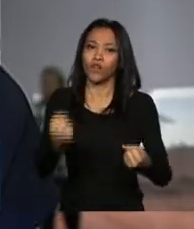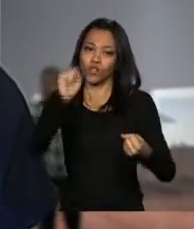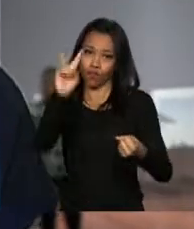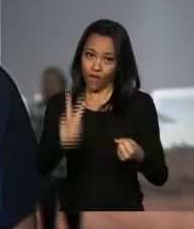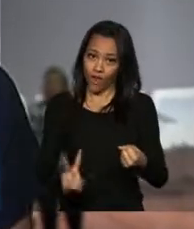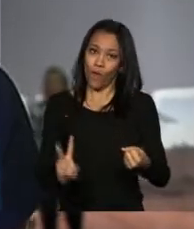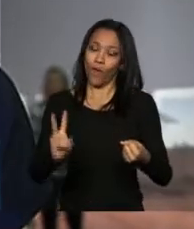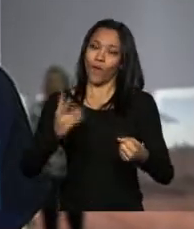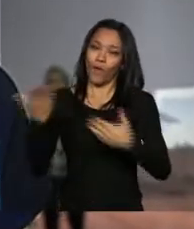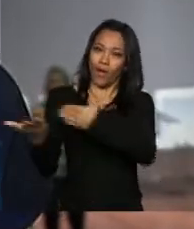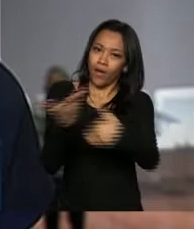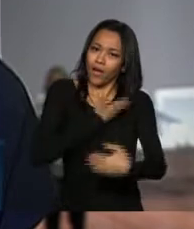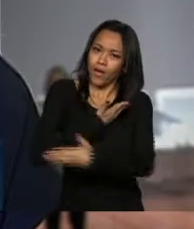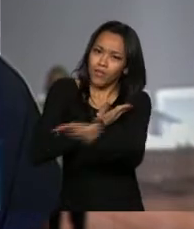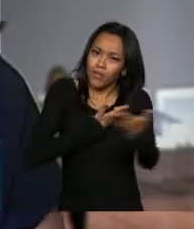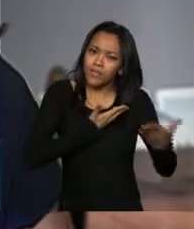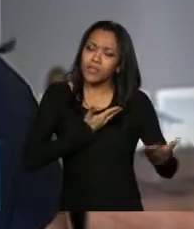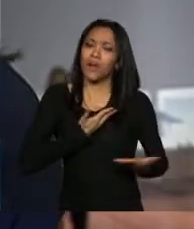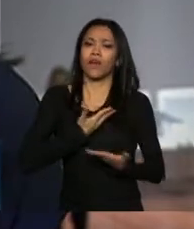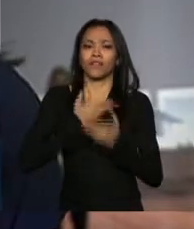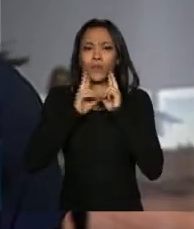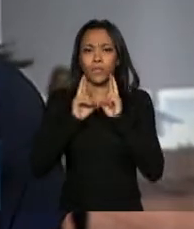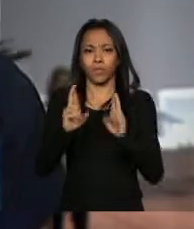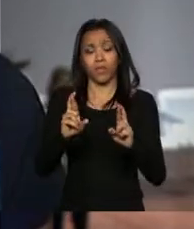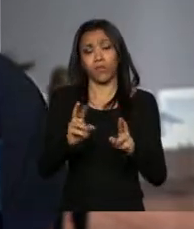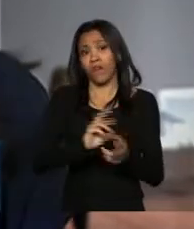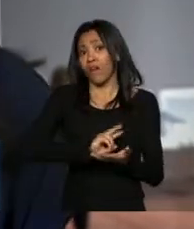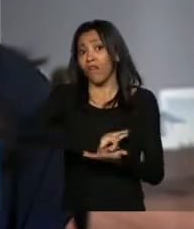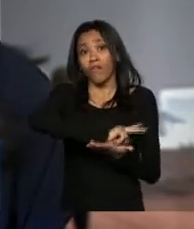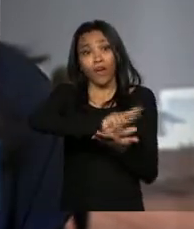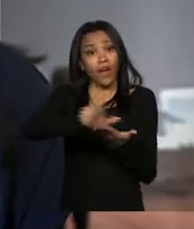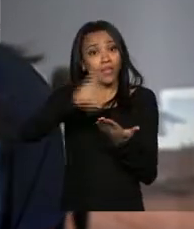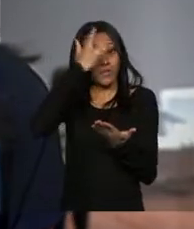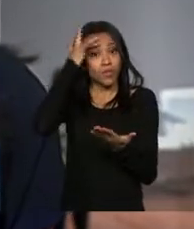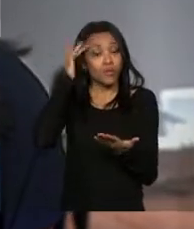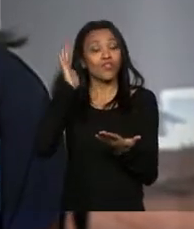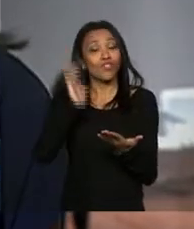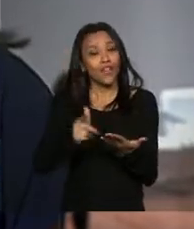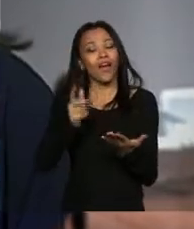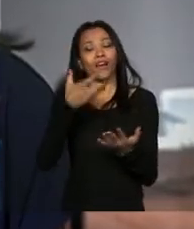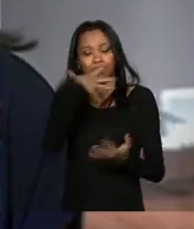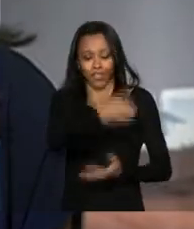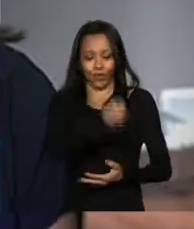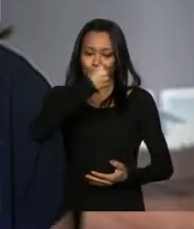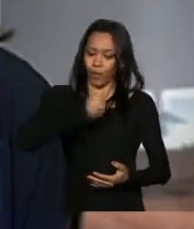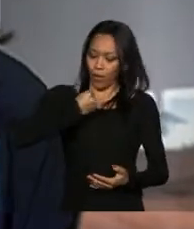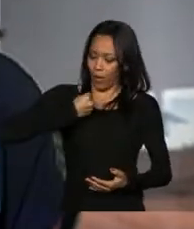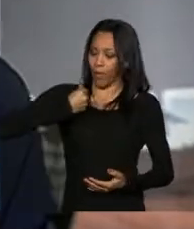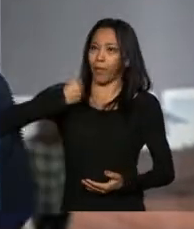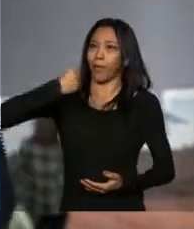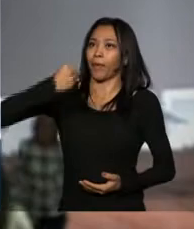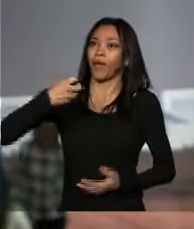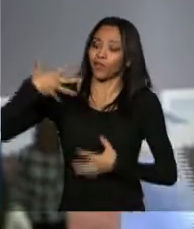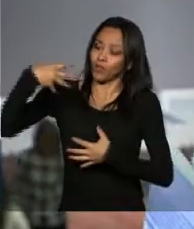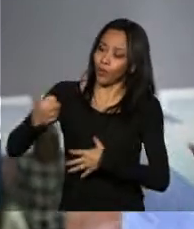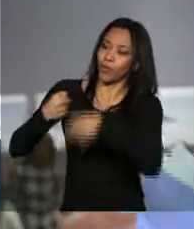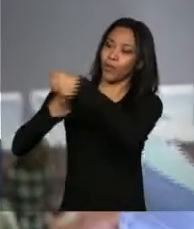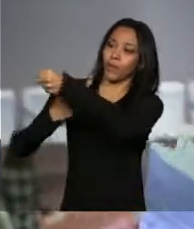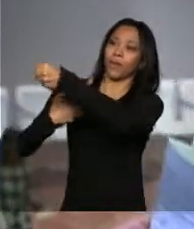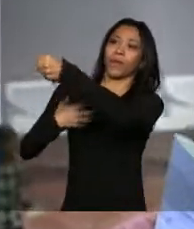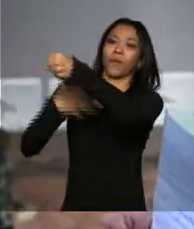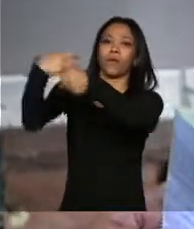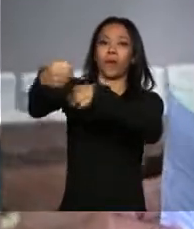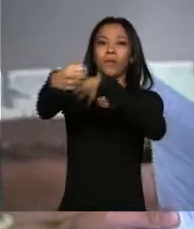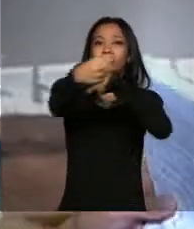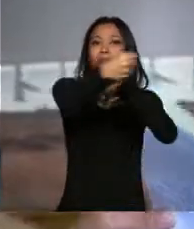da amizade. E muitos brasileiros já tiveram o privilégio de participar desse revezamento, de carregar a tocha, e eu vou conversar agora com um deles. Eu estou